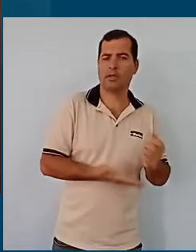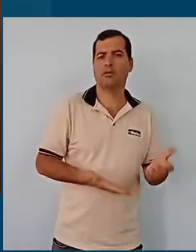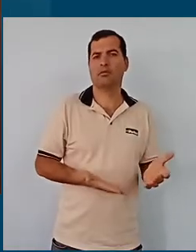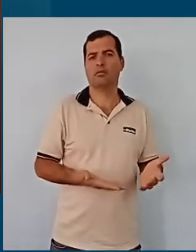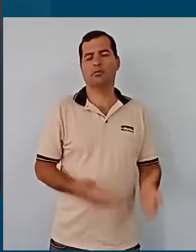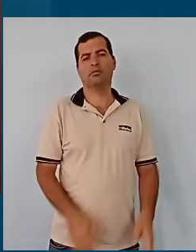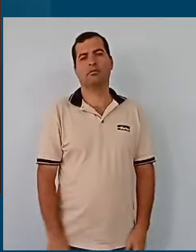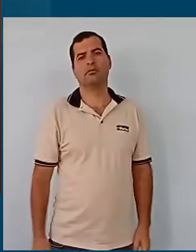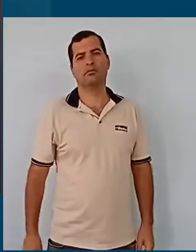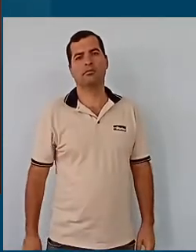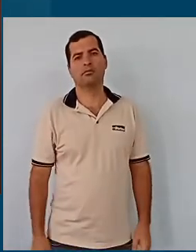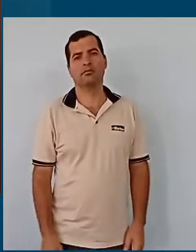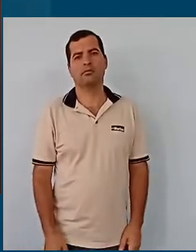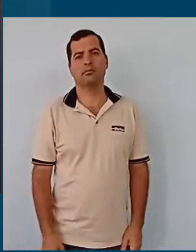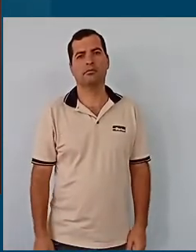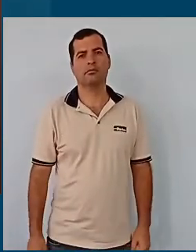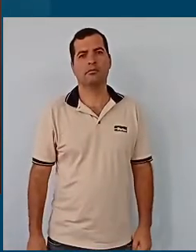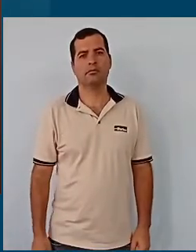aí, né?